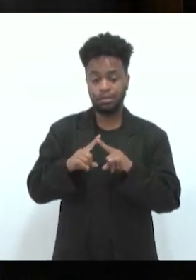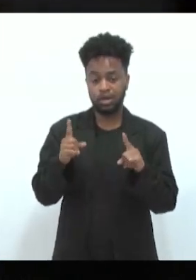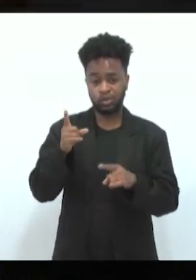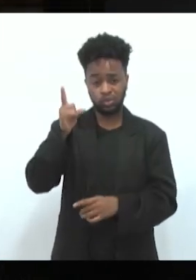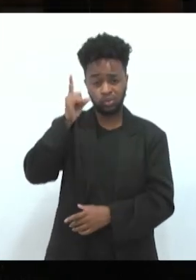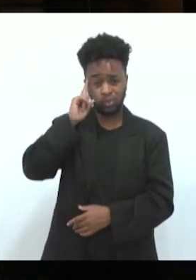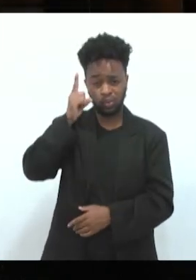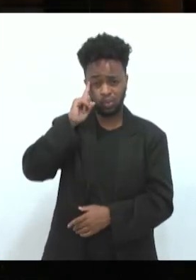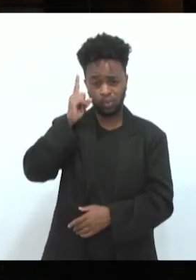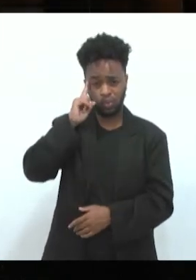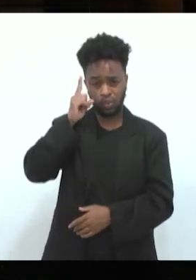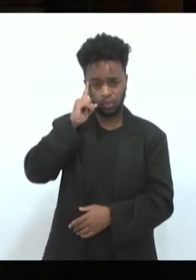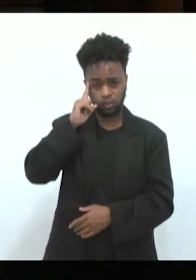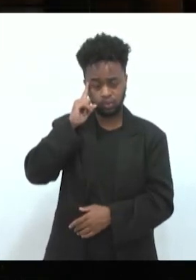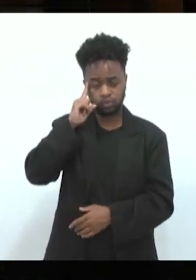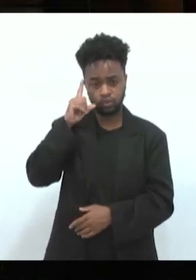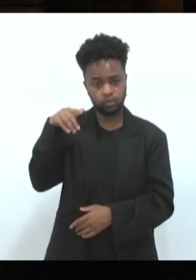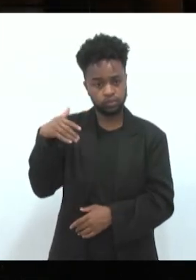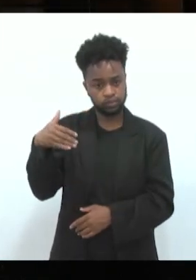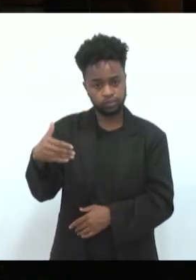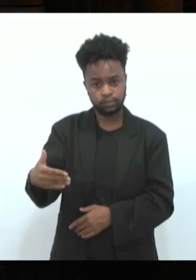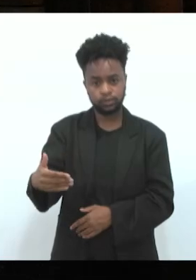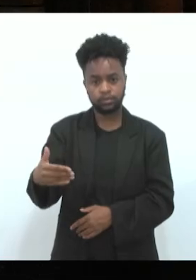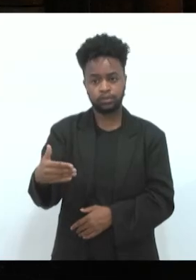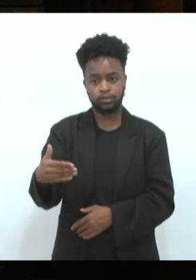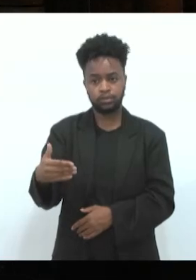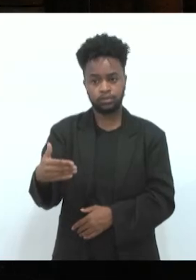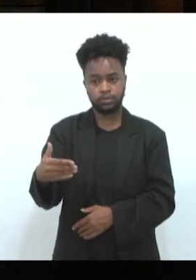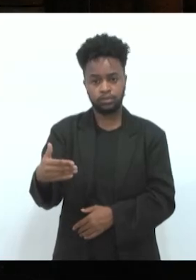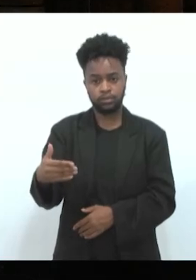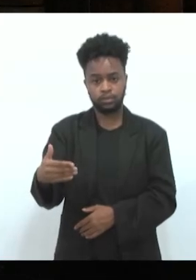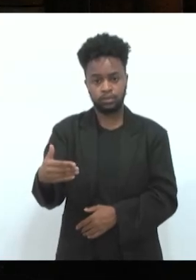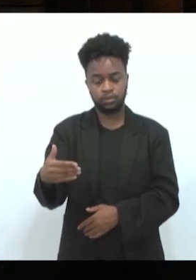Diariamente, esses